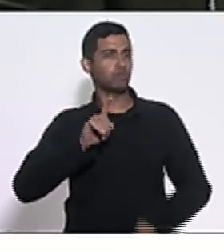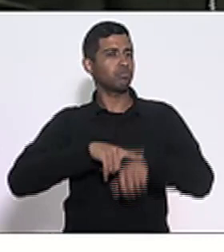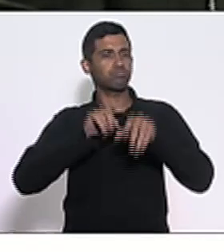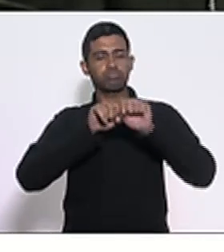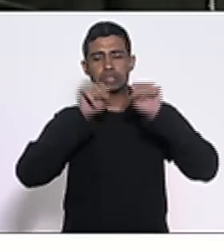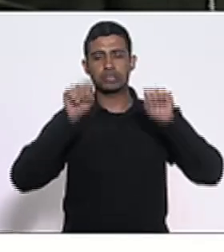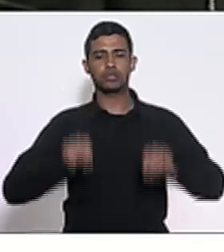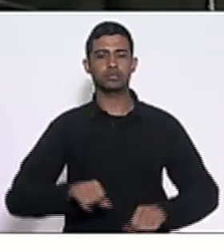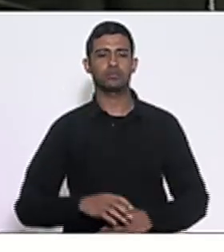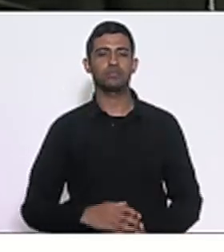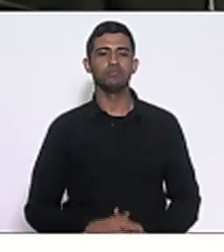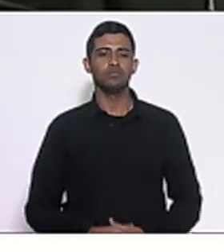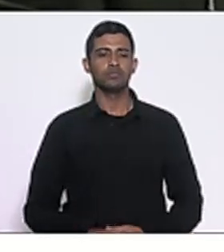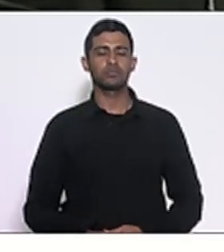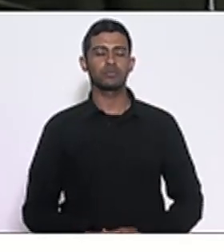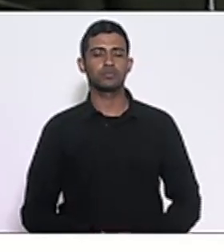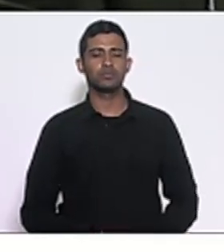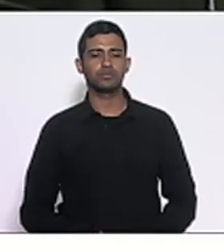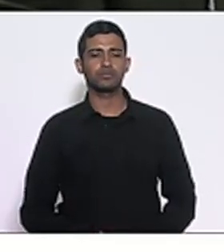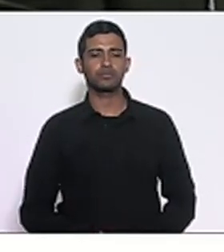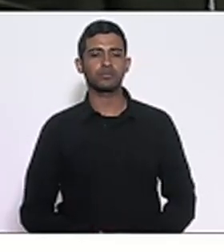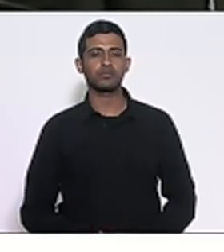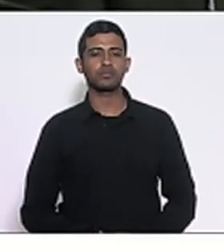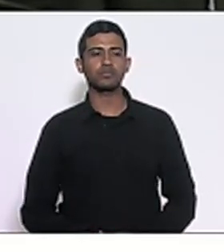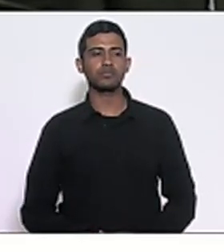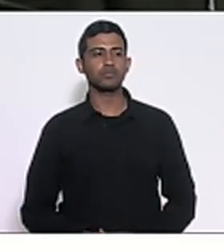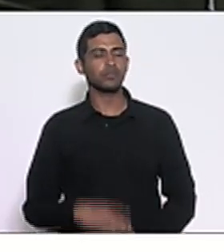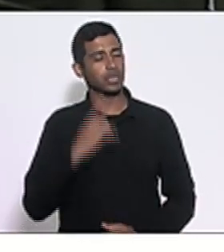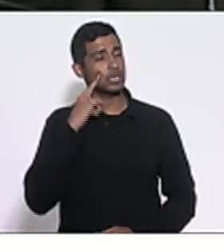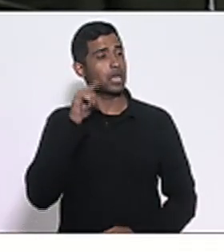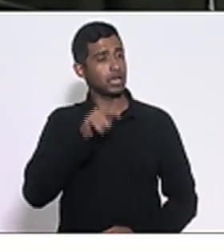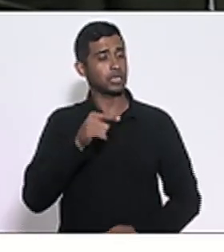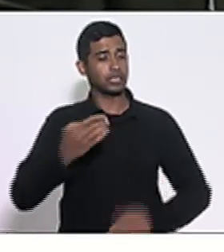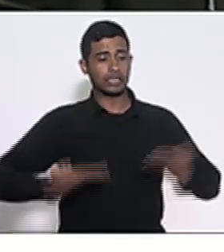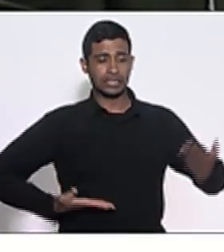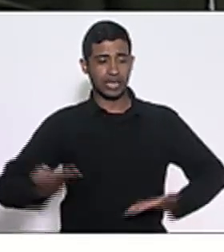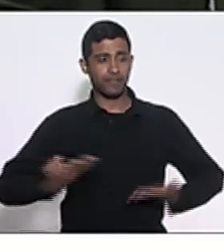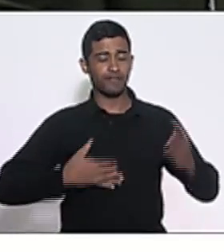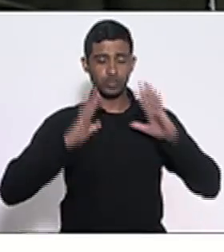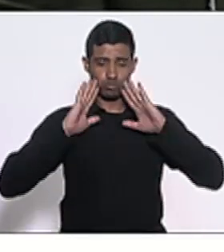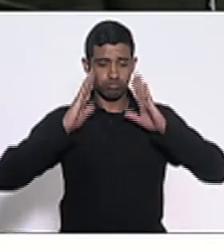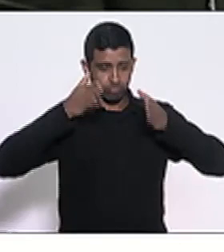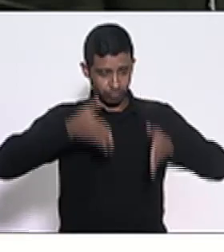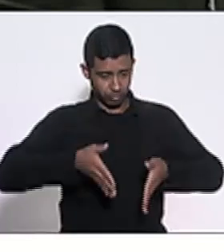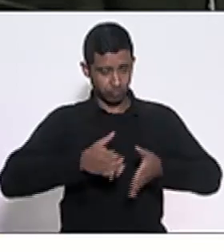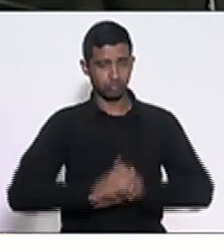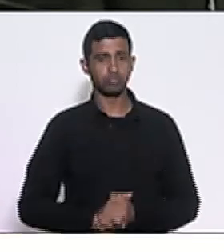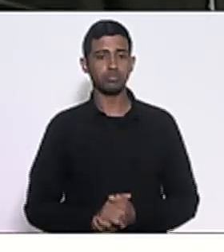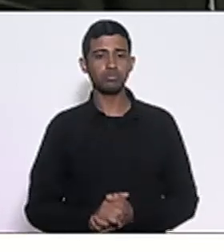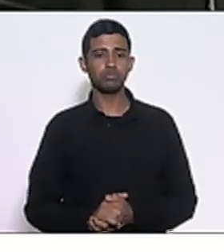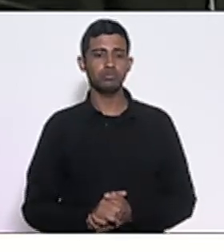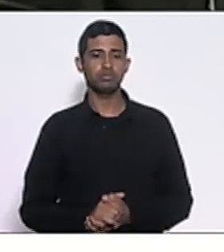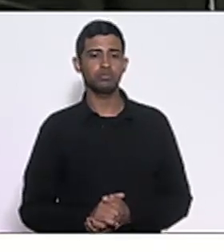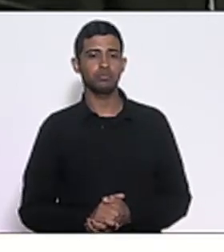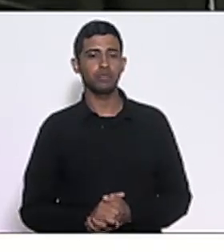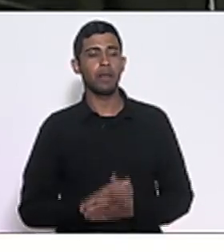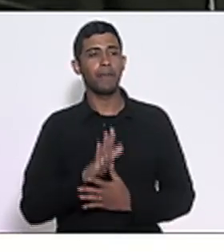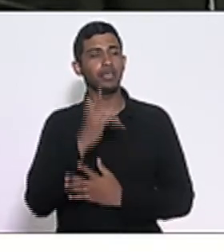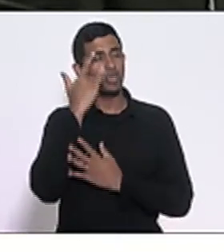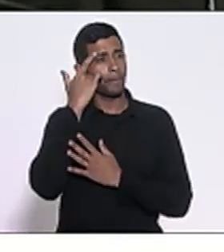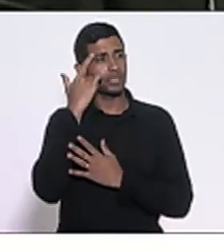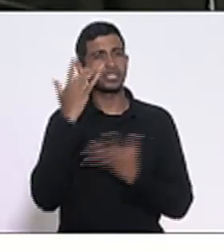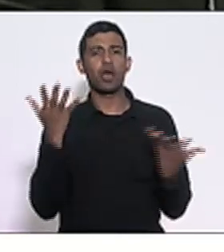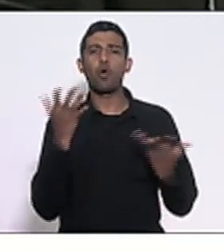isso é feito por um serviço centralizado. Pensar em descentralizar, vamos pensar no papel do Google